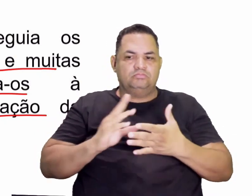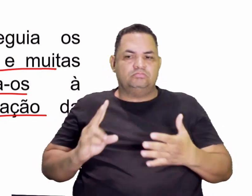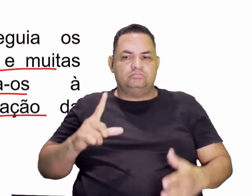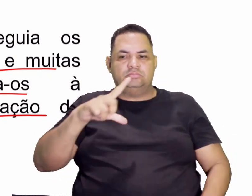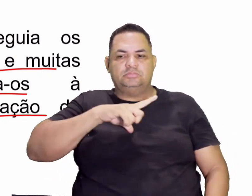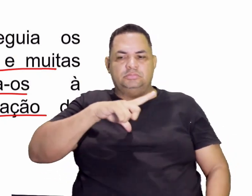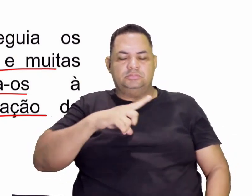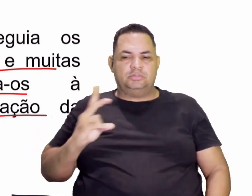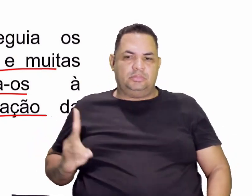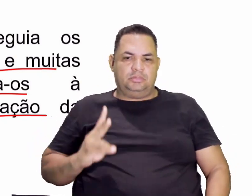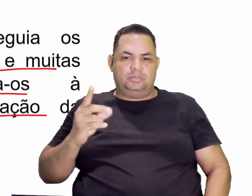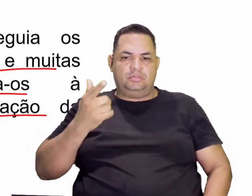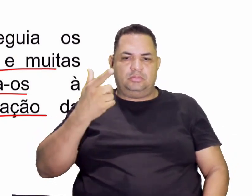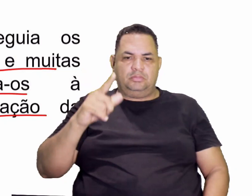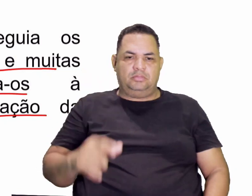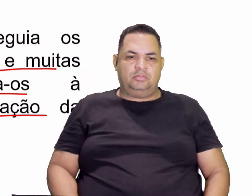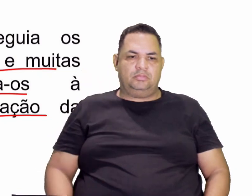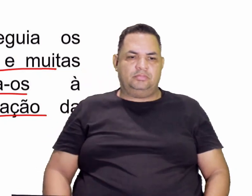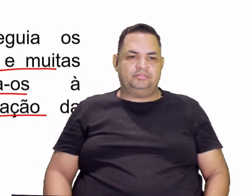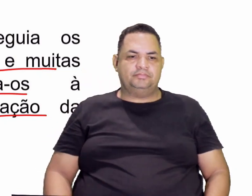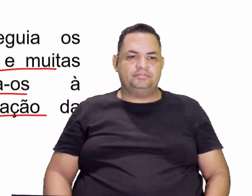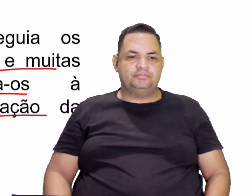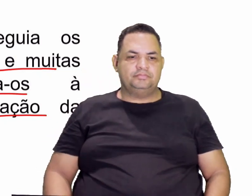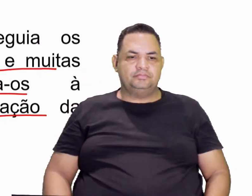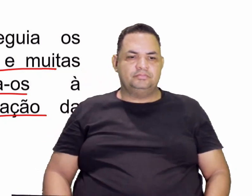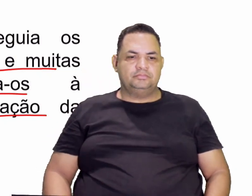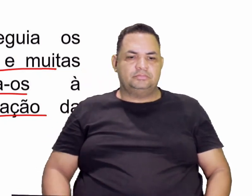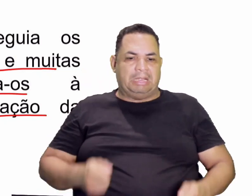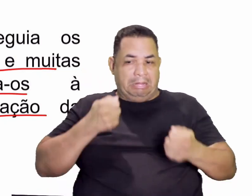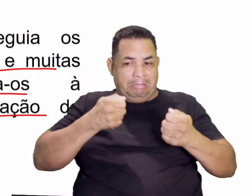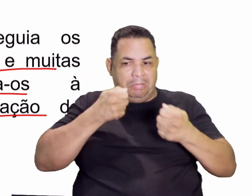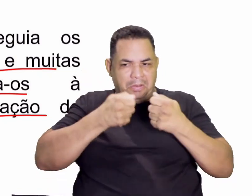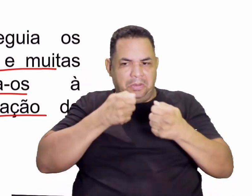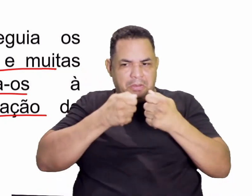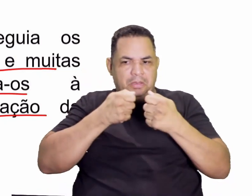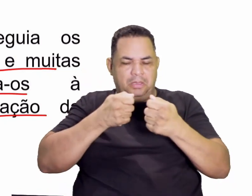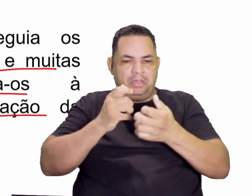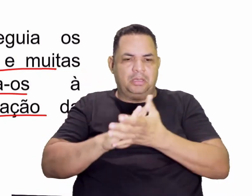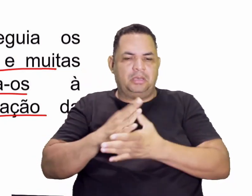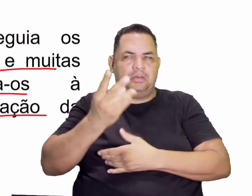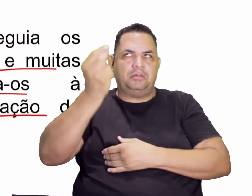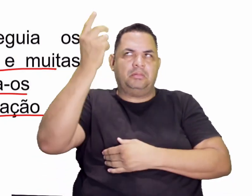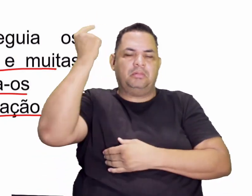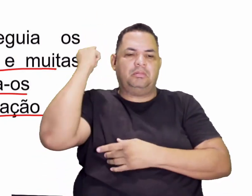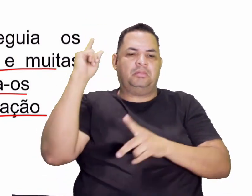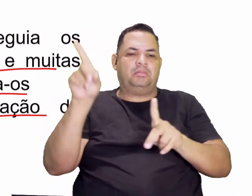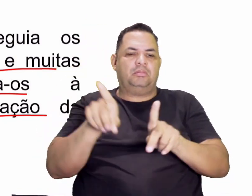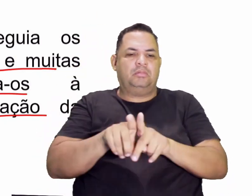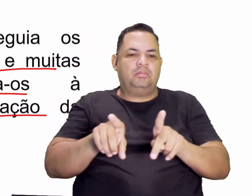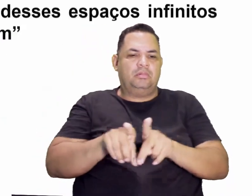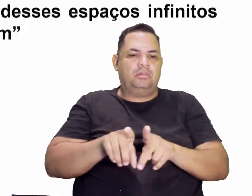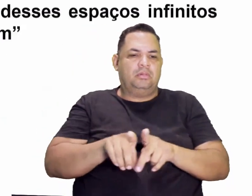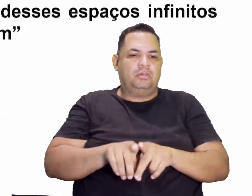nobre, aí eles consideravam também, eram bem perseguidos na época. Olha só como era o pensamento.